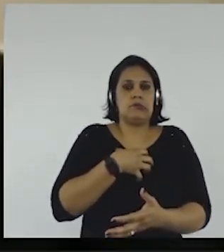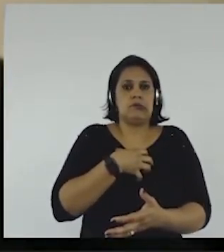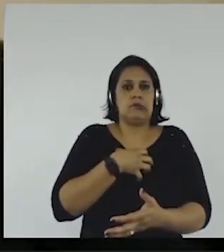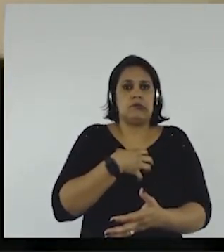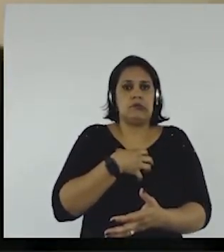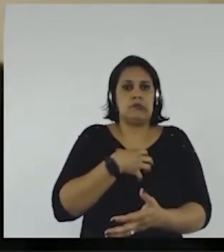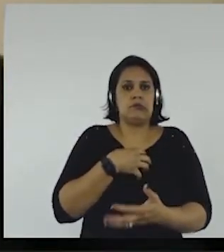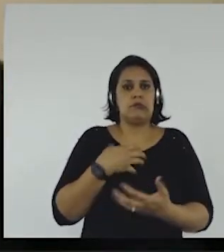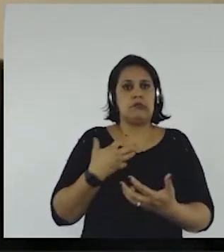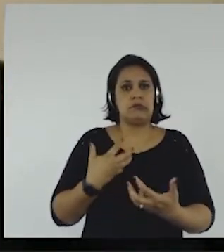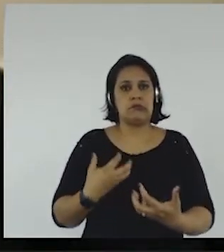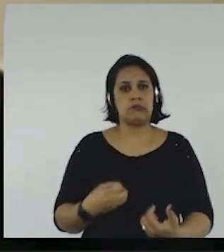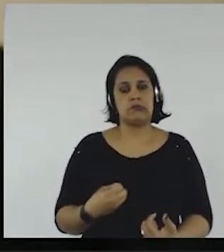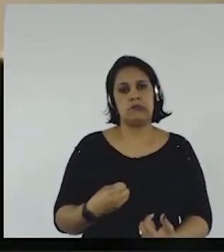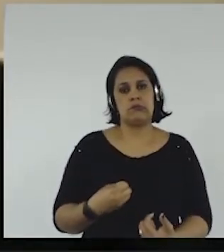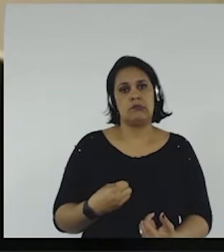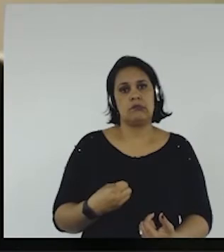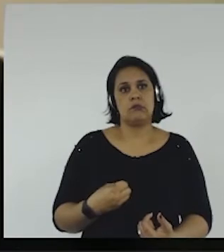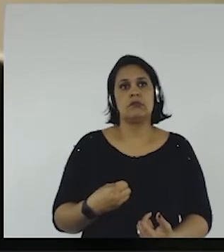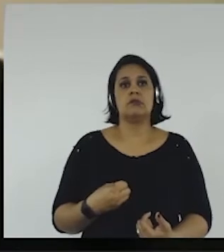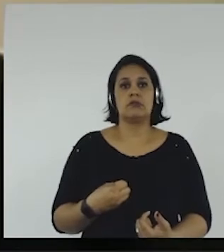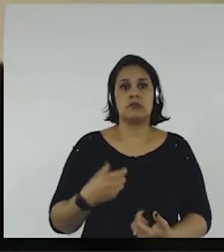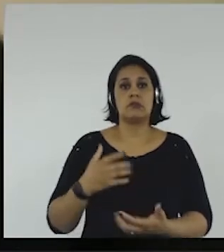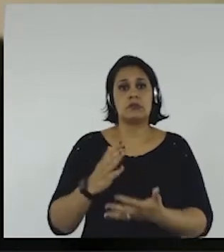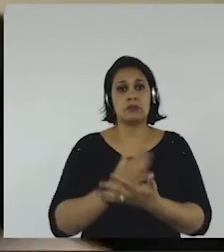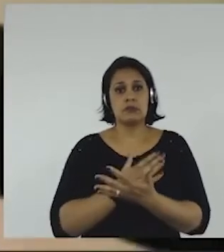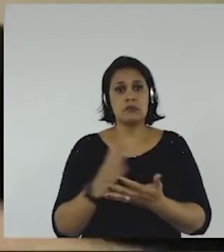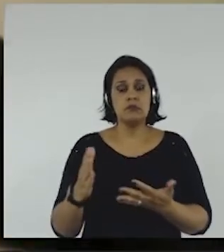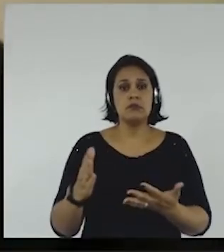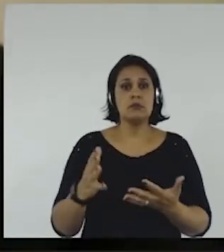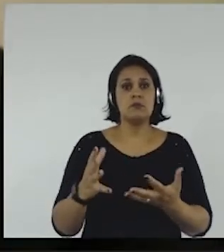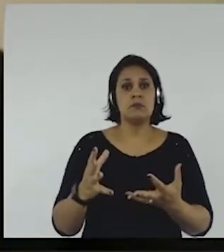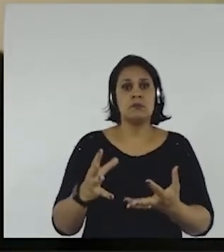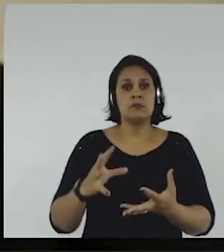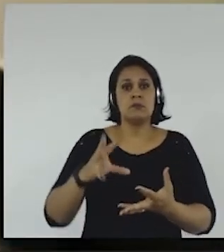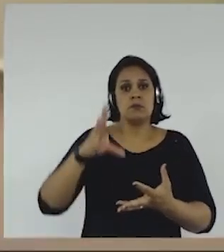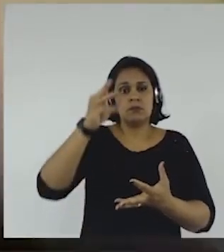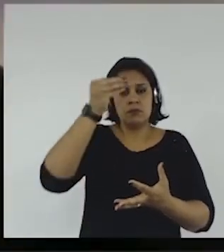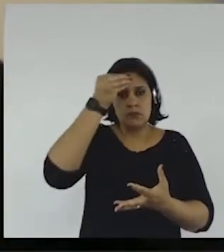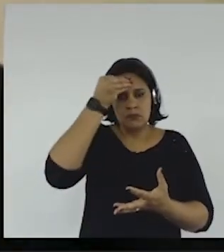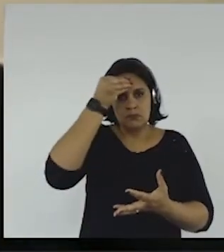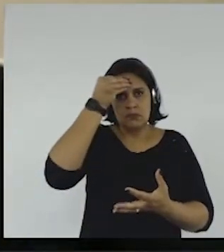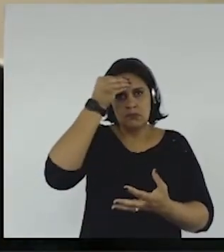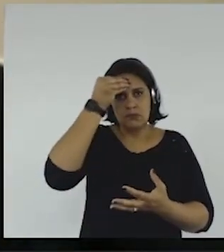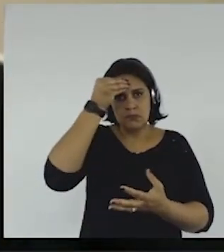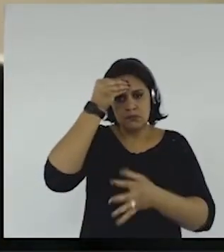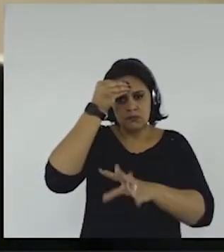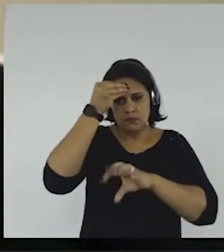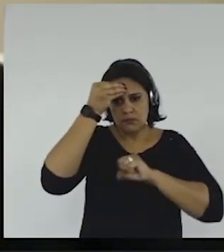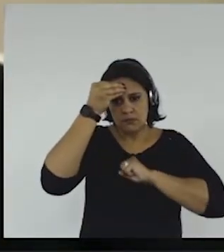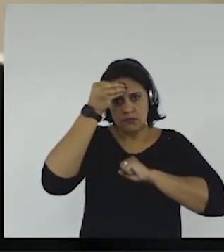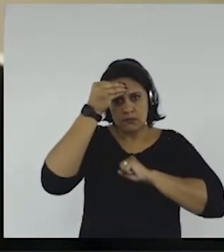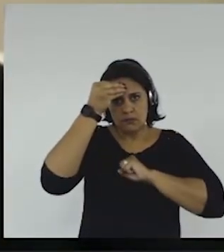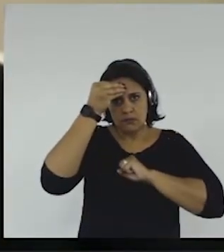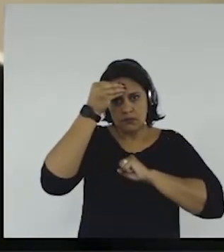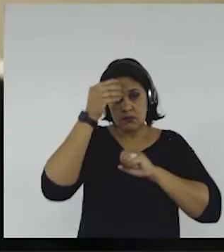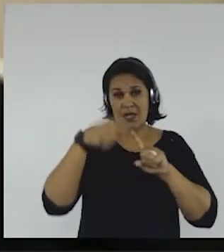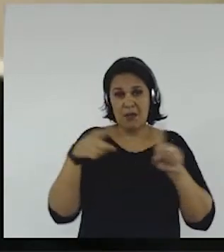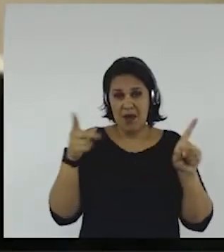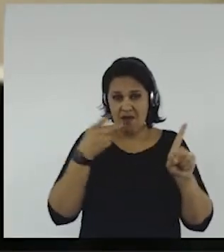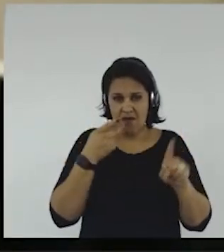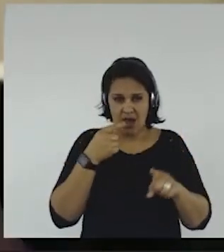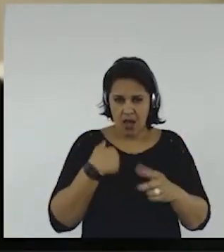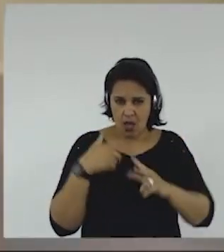era um progressista, e muitos acabavam absorvendo as opiniões, mas se recusavam a dizer que era aluno do